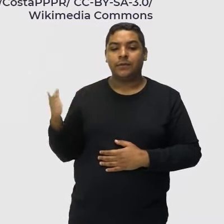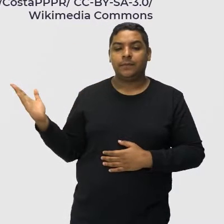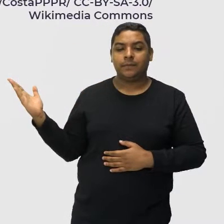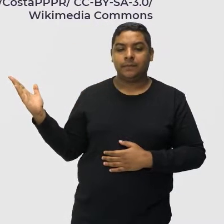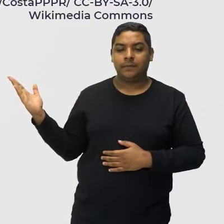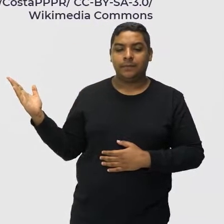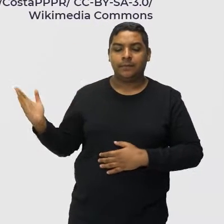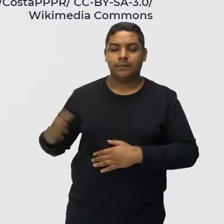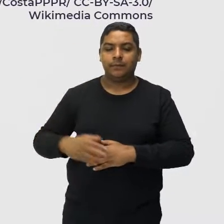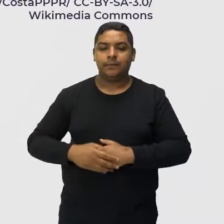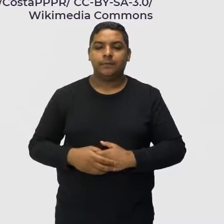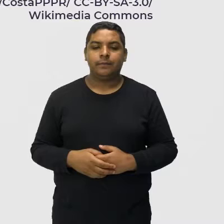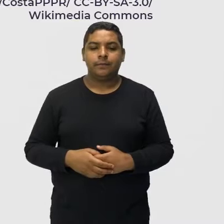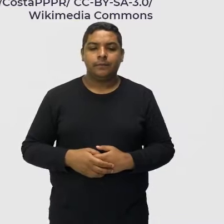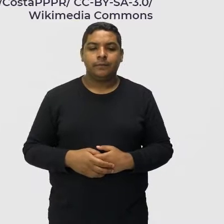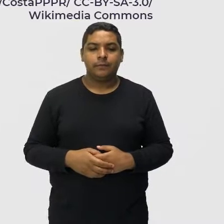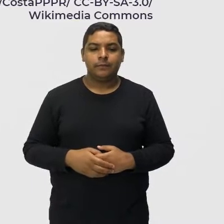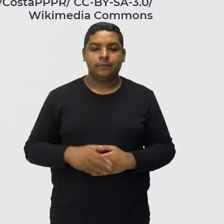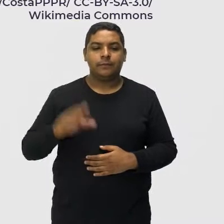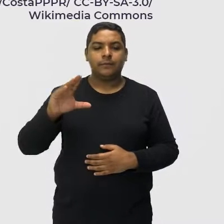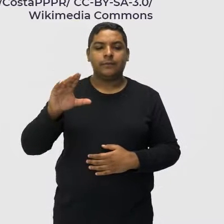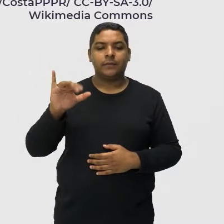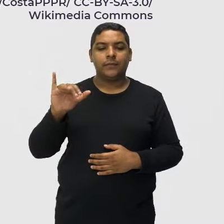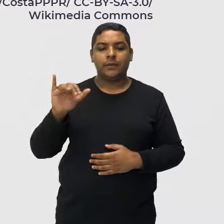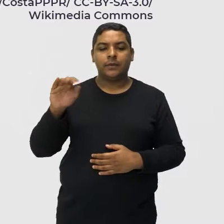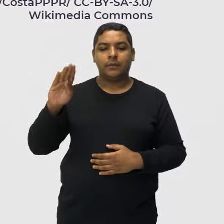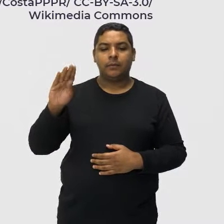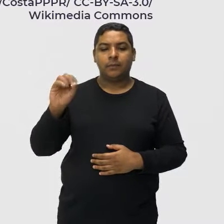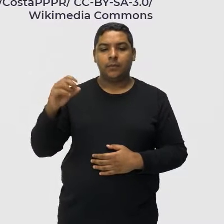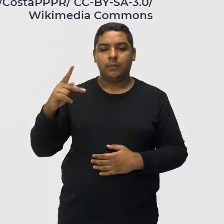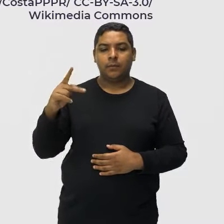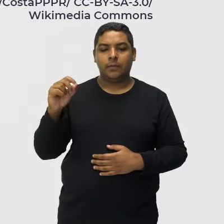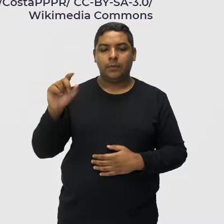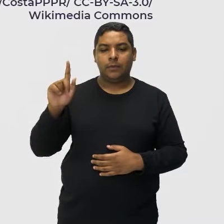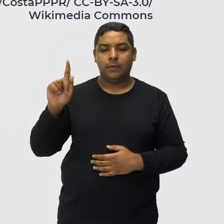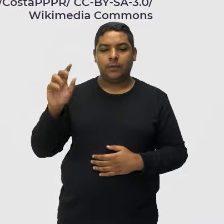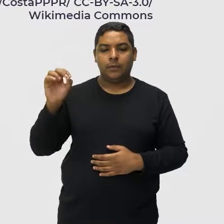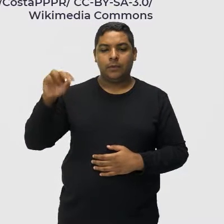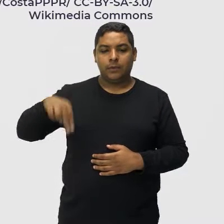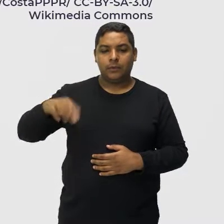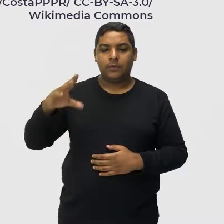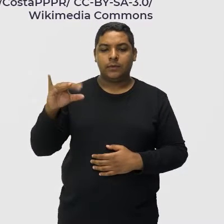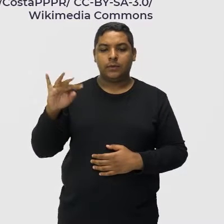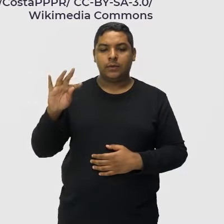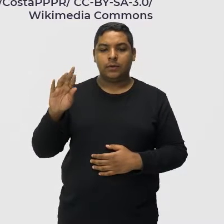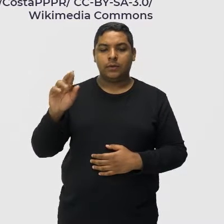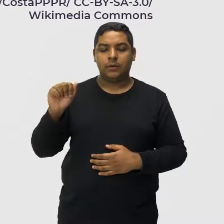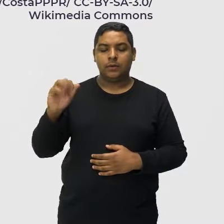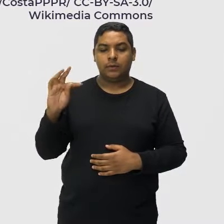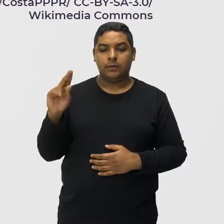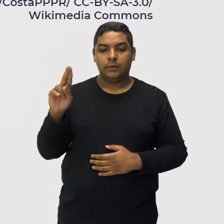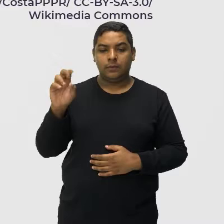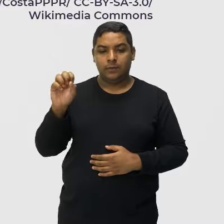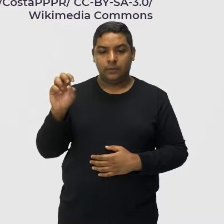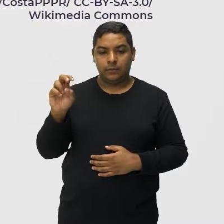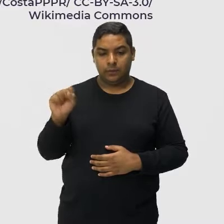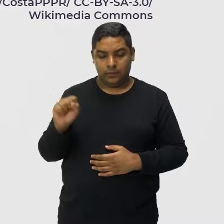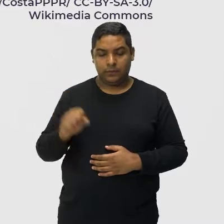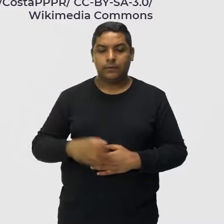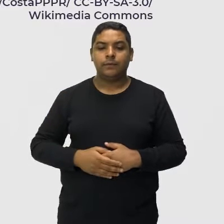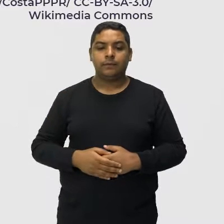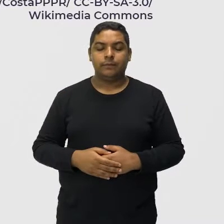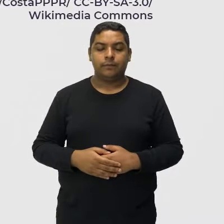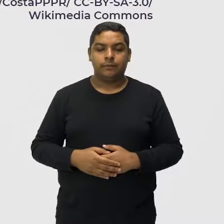né? Esse aí é o Cymbopogon citratus, né? Popularmente conhecido na